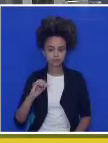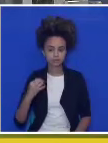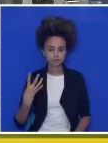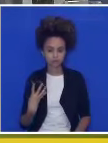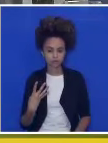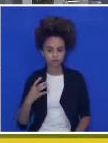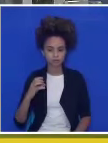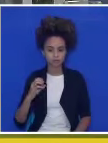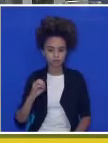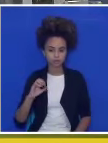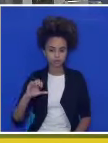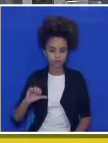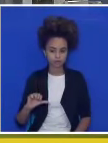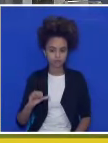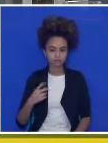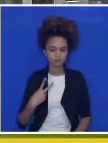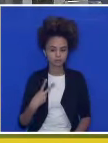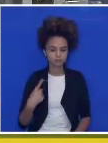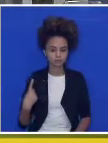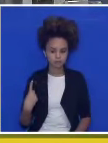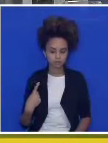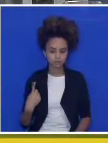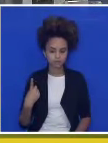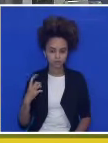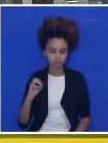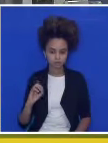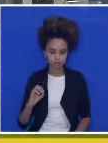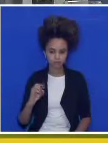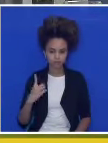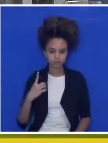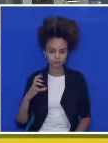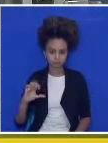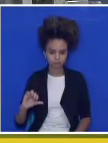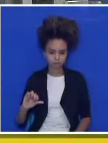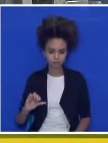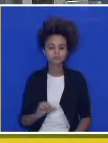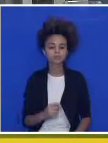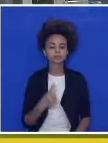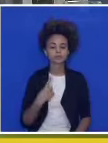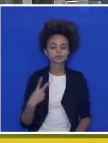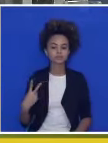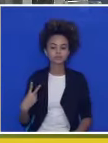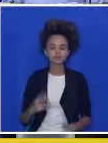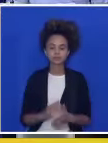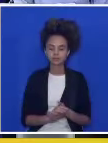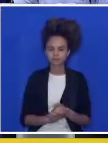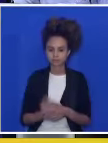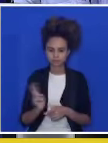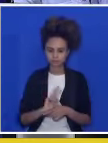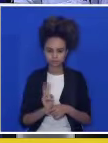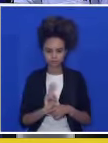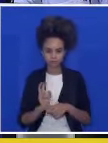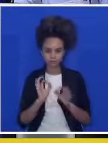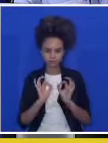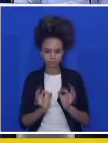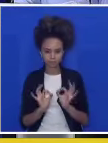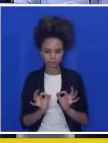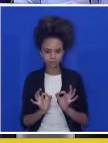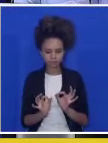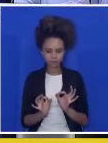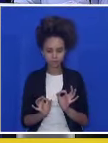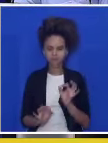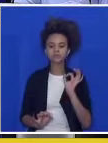04, 09, 21, 10, 19 e 12. Auditoras, confirmam?